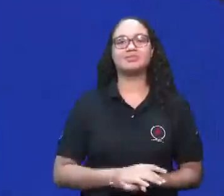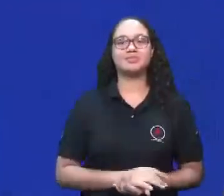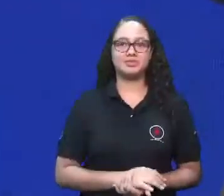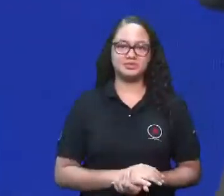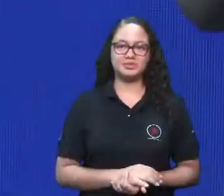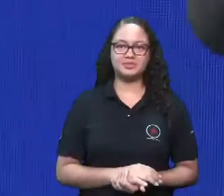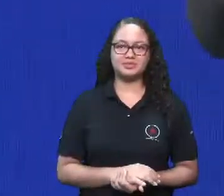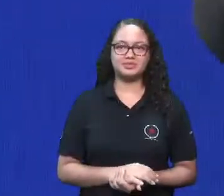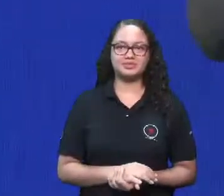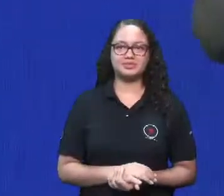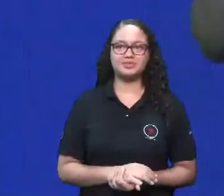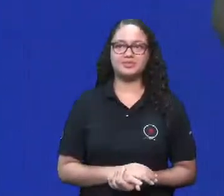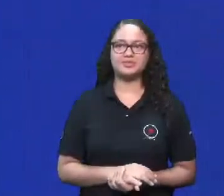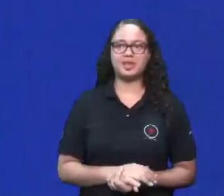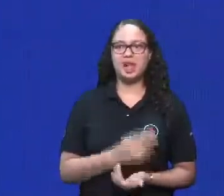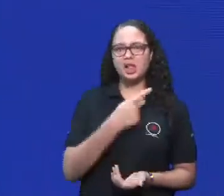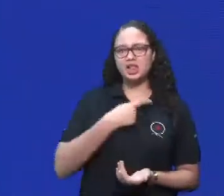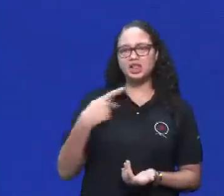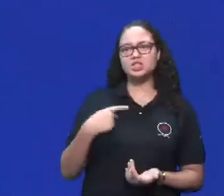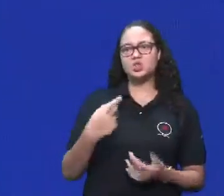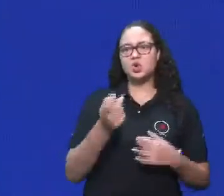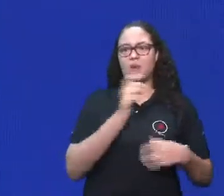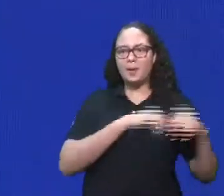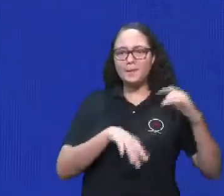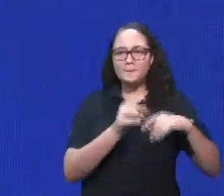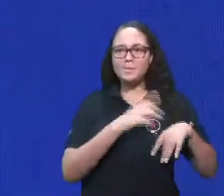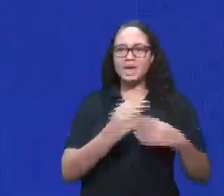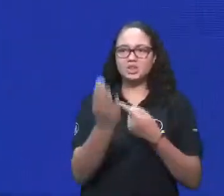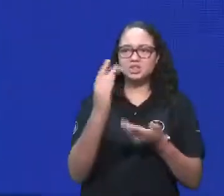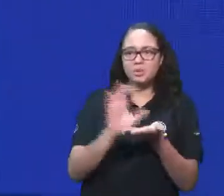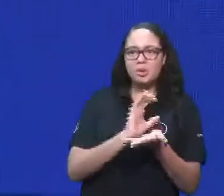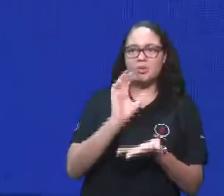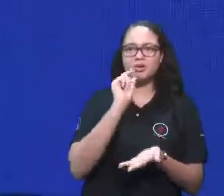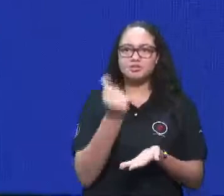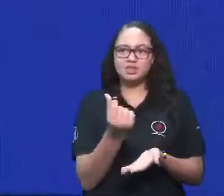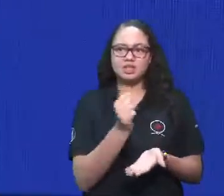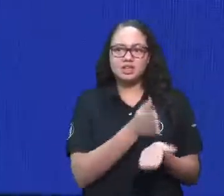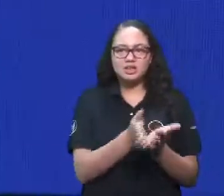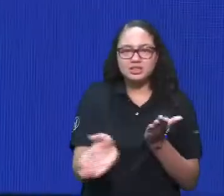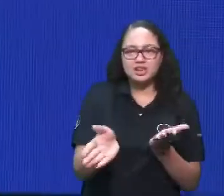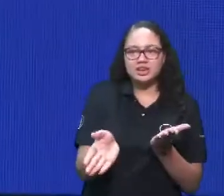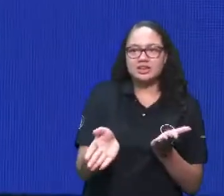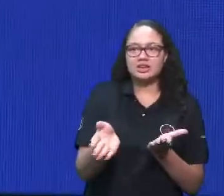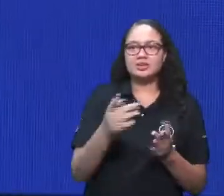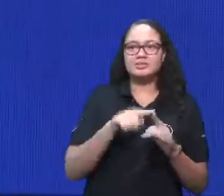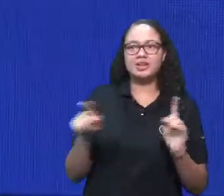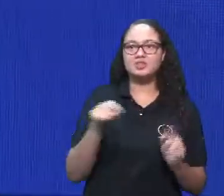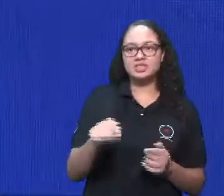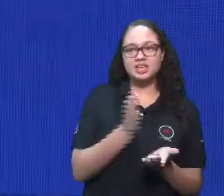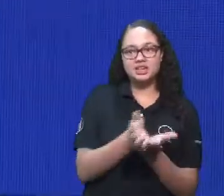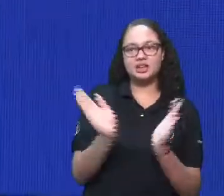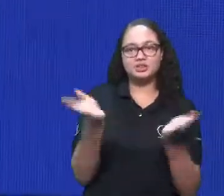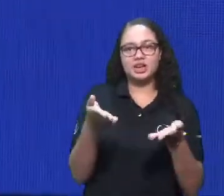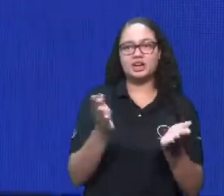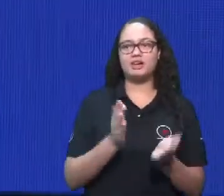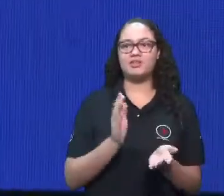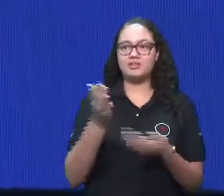Aí a pessoa fala assim, pastor, eu tenho medo de ter dinheiro e me desviar. É porque você já é um desviado, só falta dinheiro para ir.